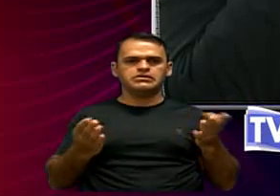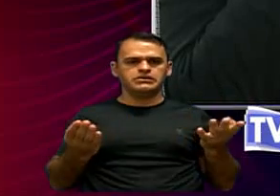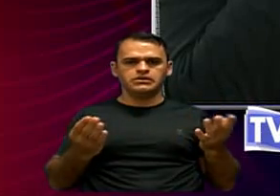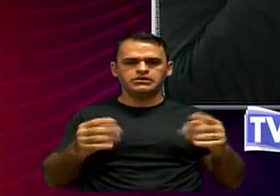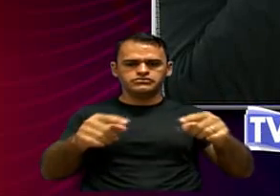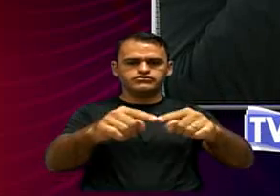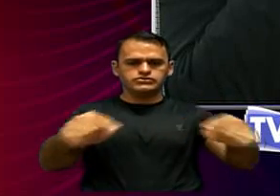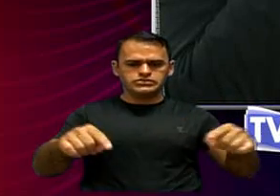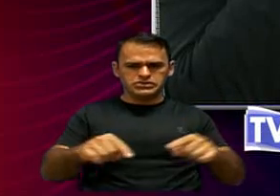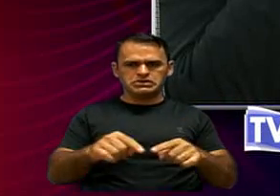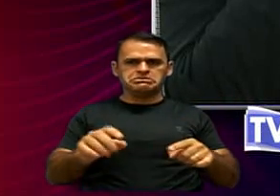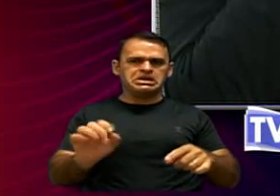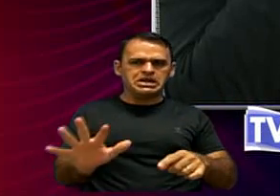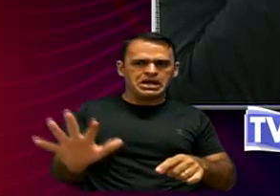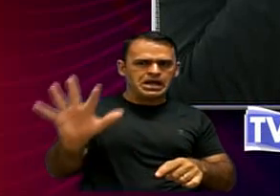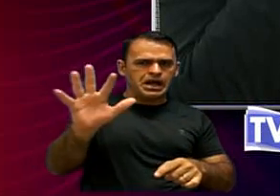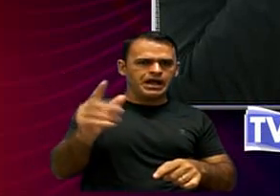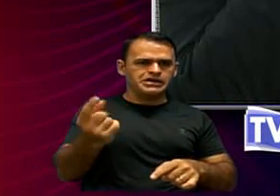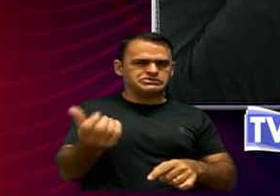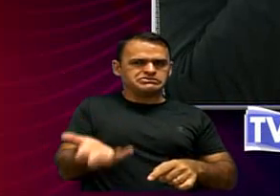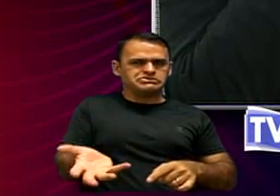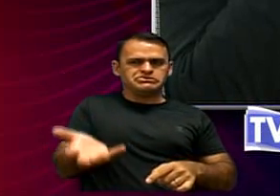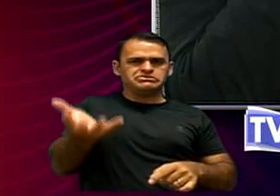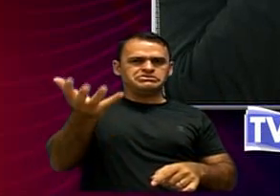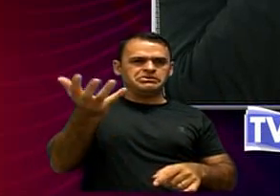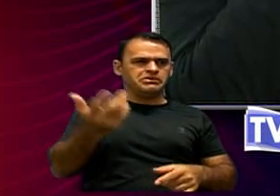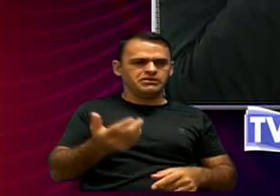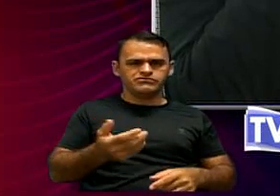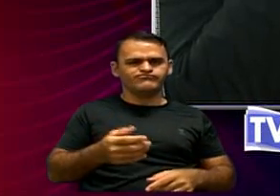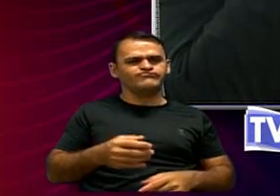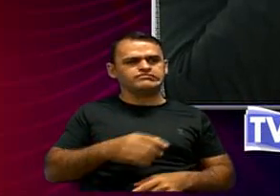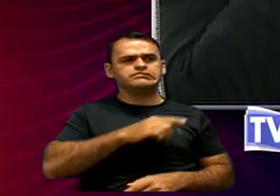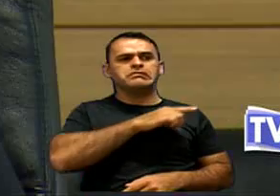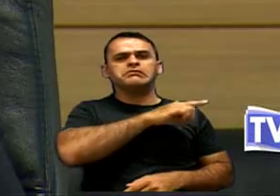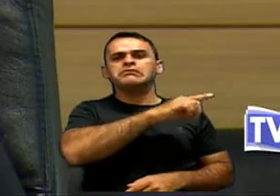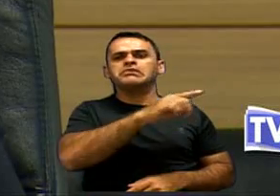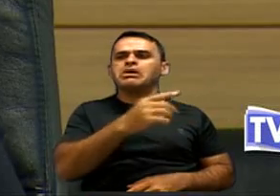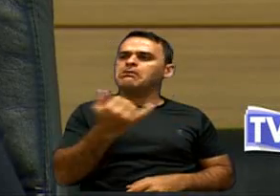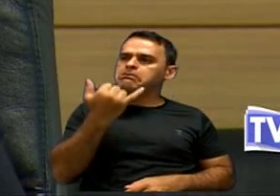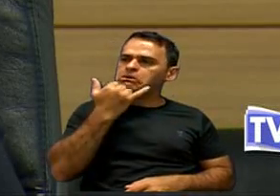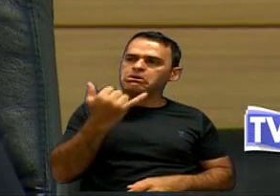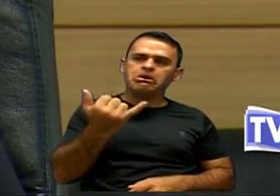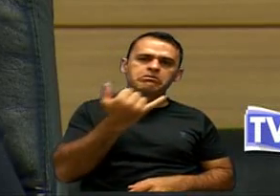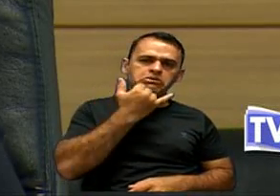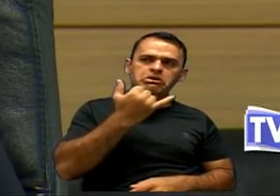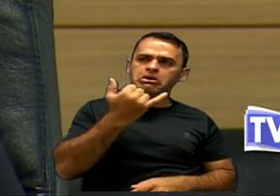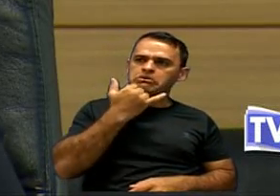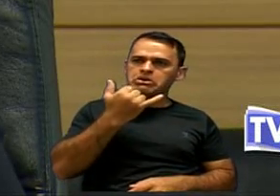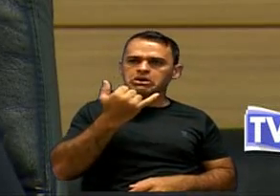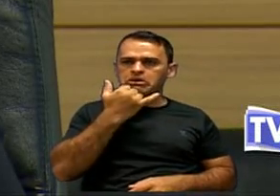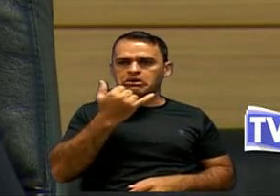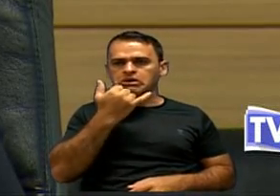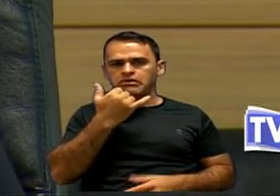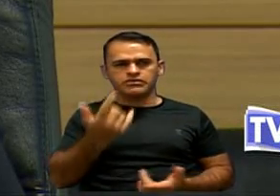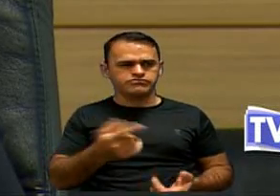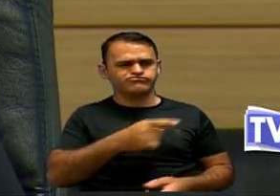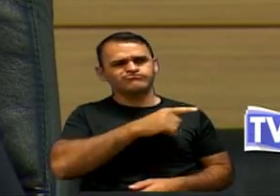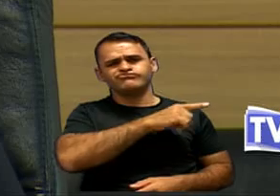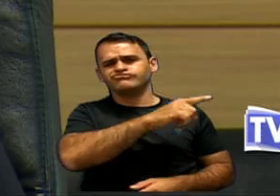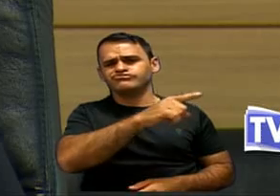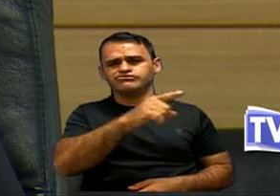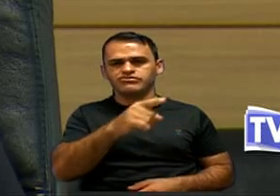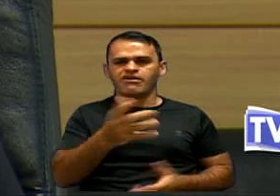Vai encarecer o lote, não sei. Aquele pano de fundo que quem tem interesse sempre usa